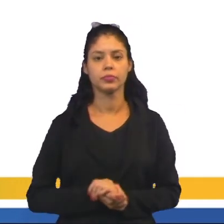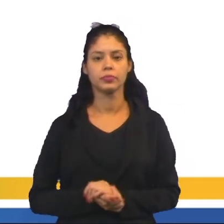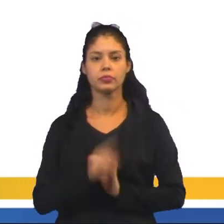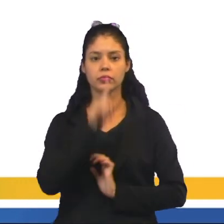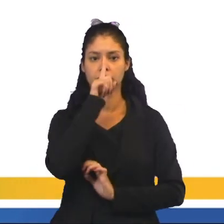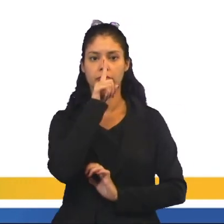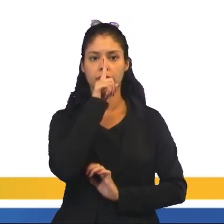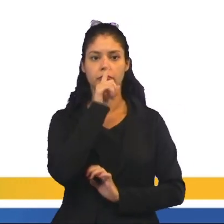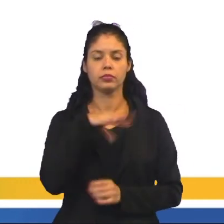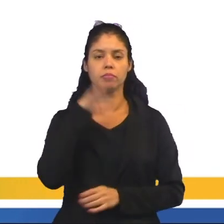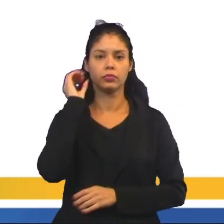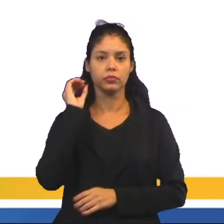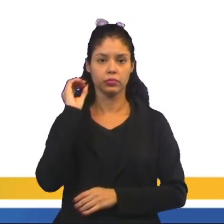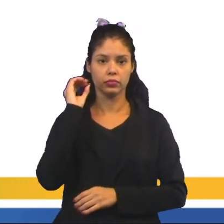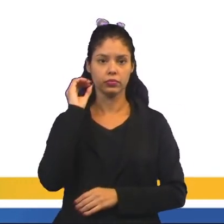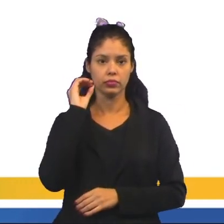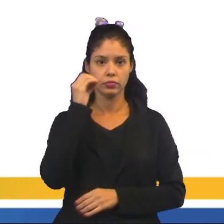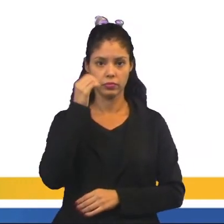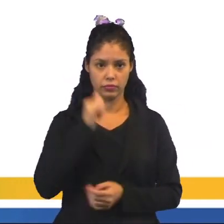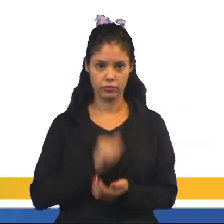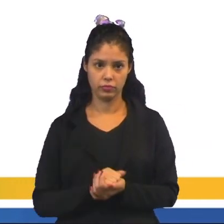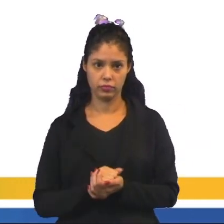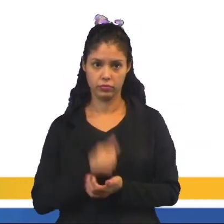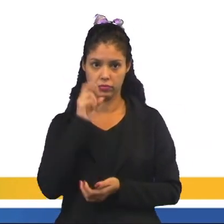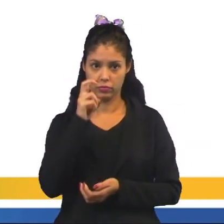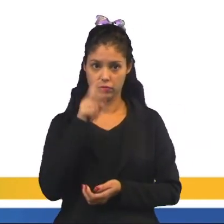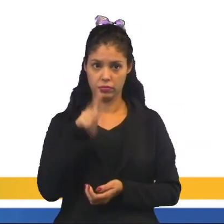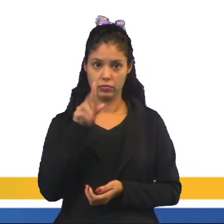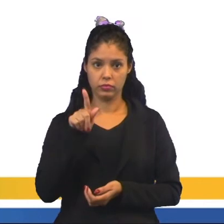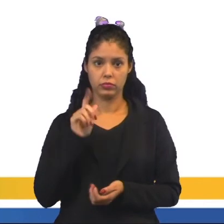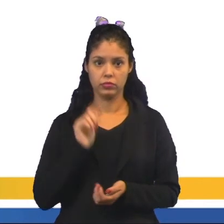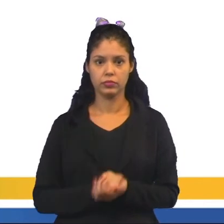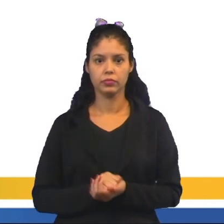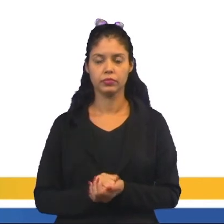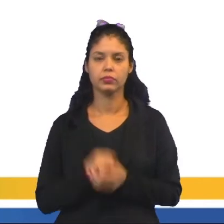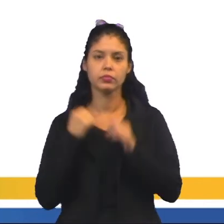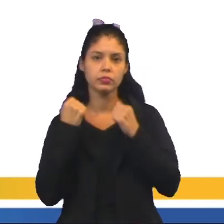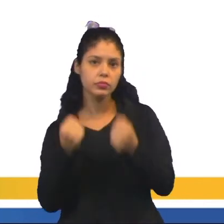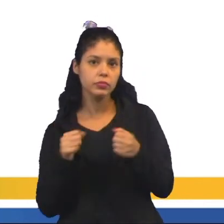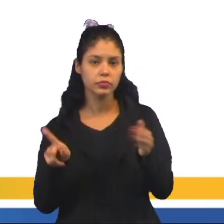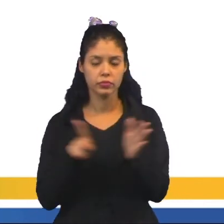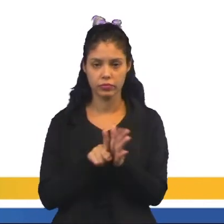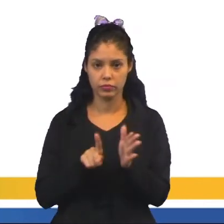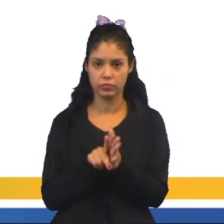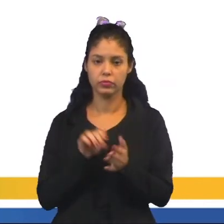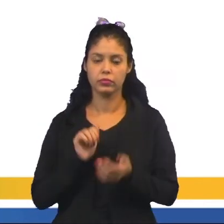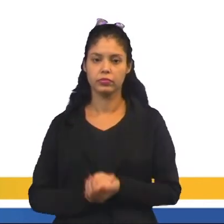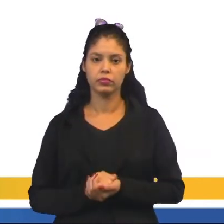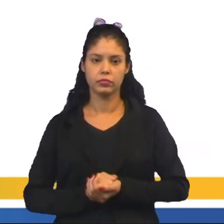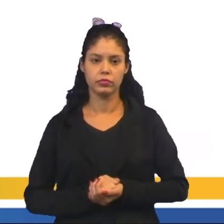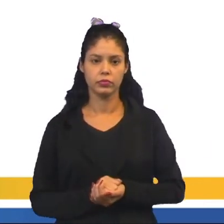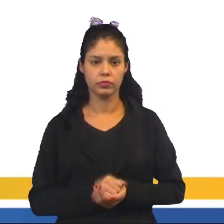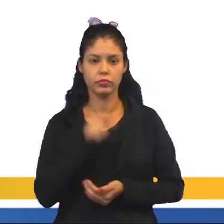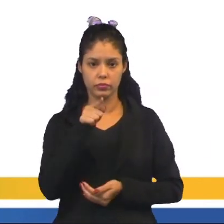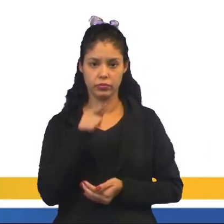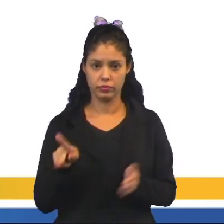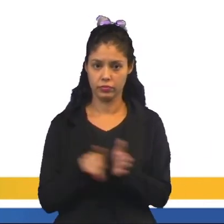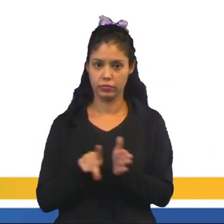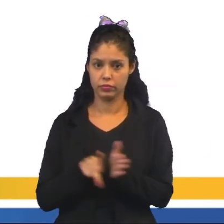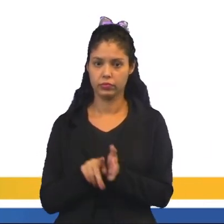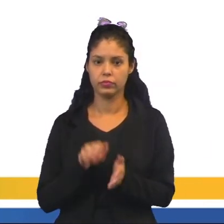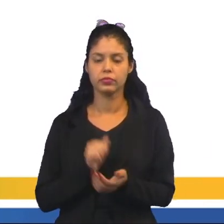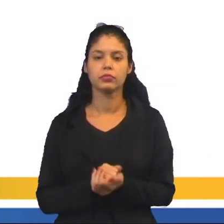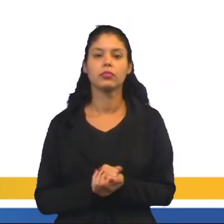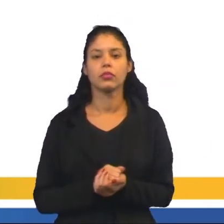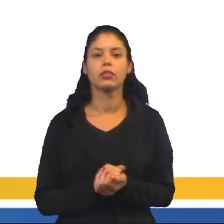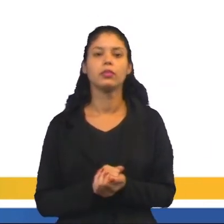Ele mostra aí 0 grau tem só 5 quilos, seria o peso da sua cabeça no pescoço olhando para o